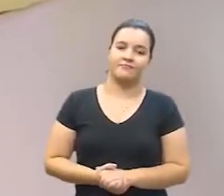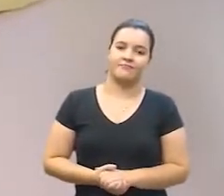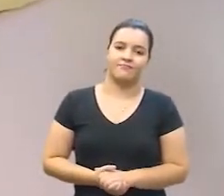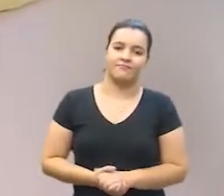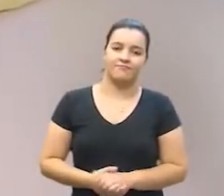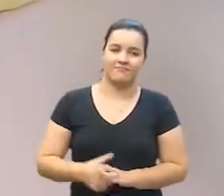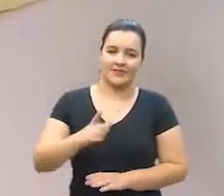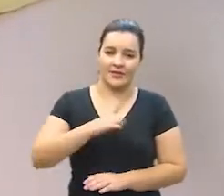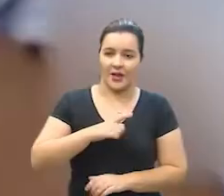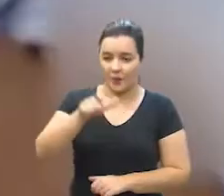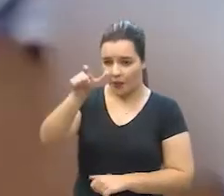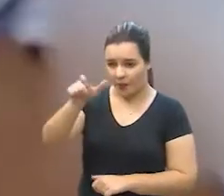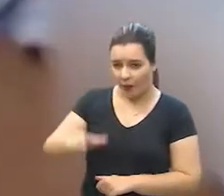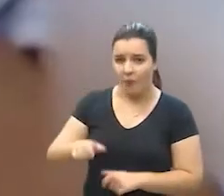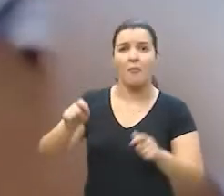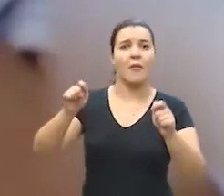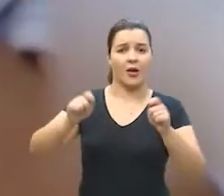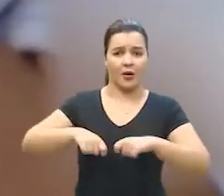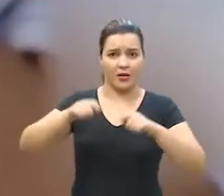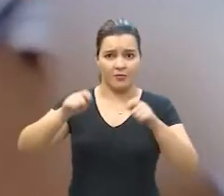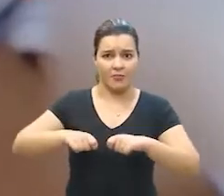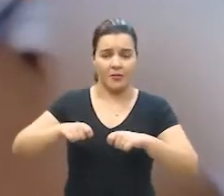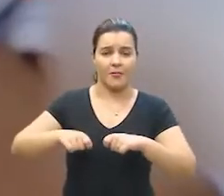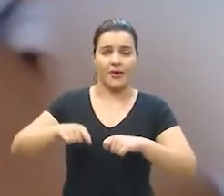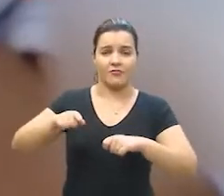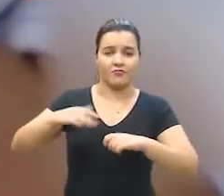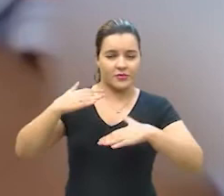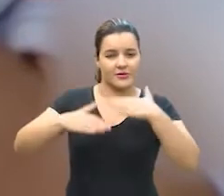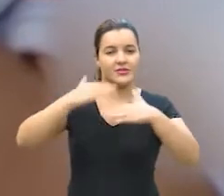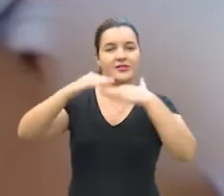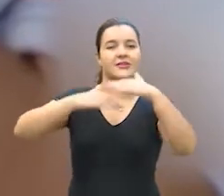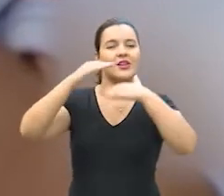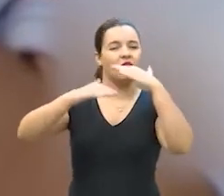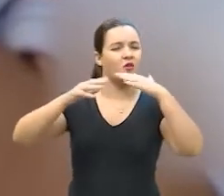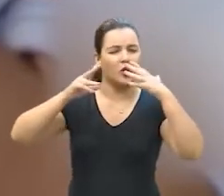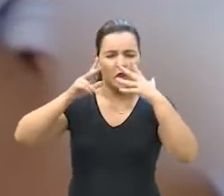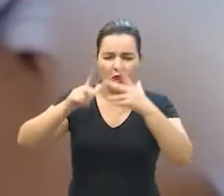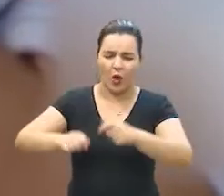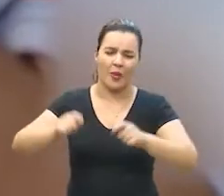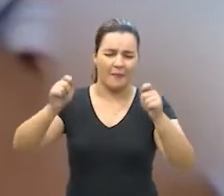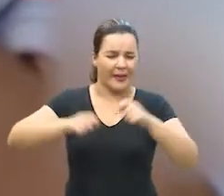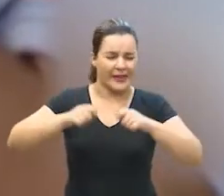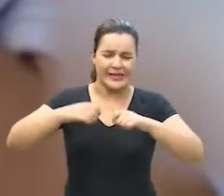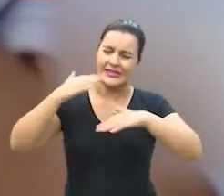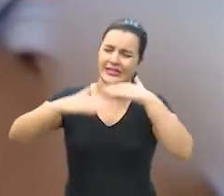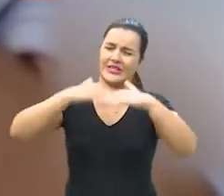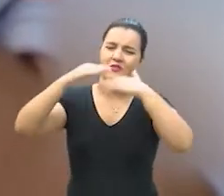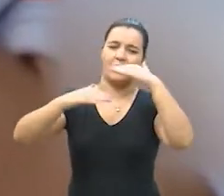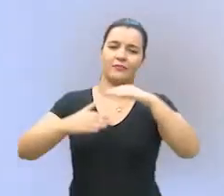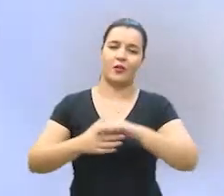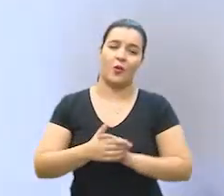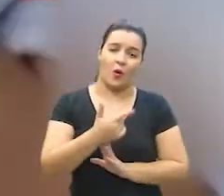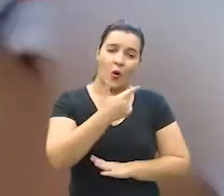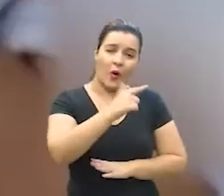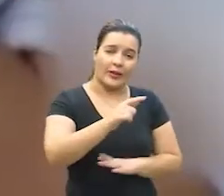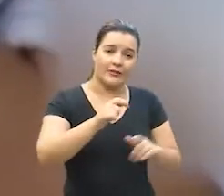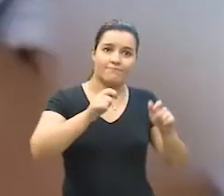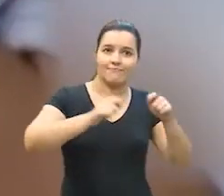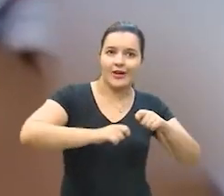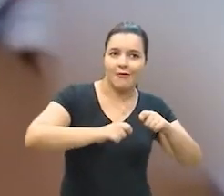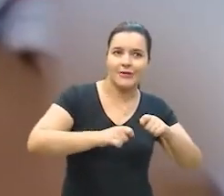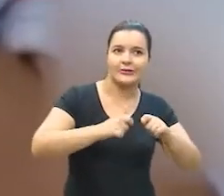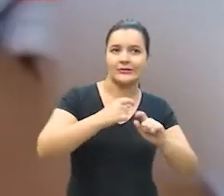Aqueles que têm um potencial maior, que possam desenvolver todo o seu potencial. Aqueles que têm um